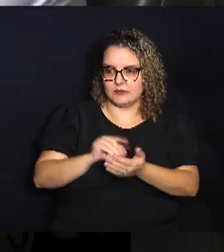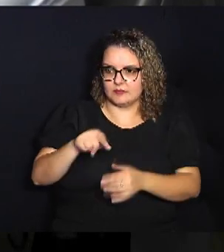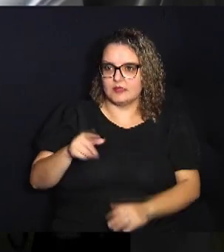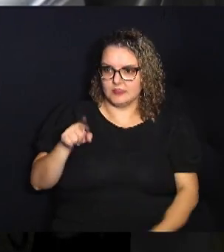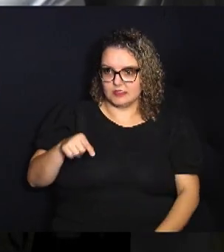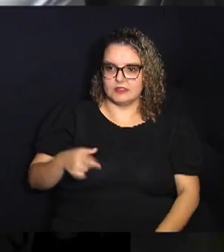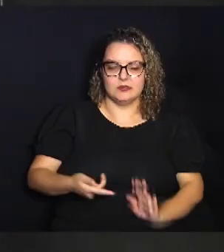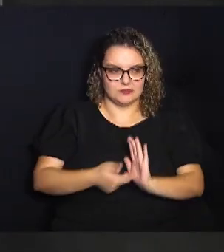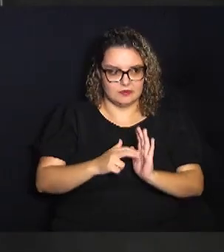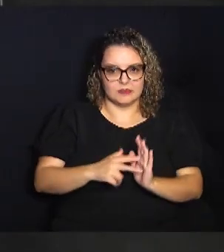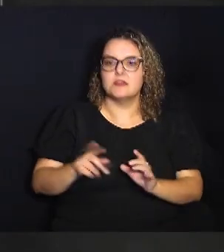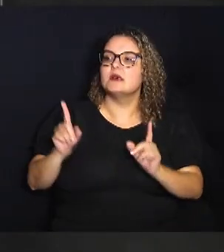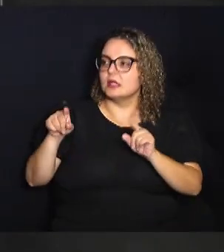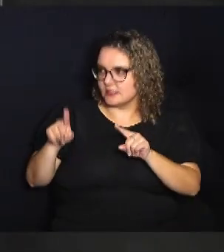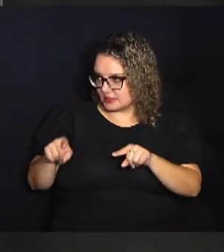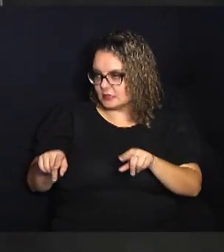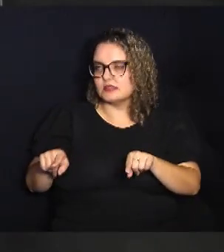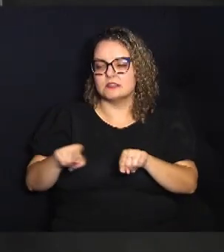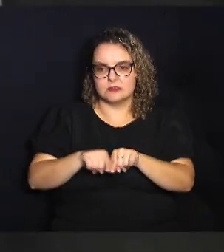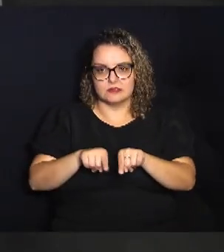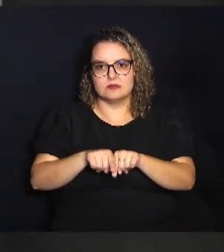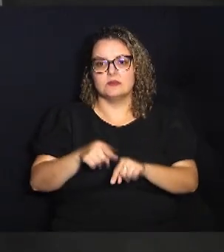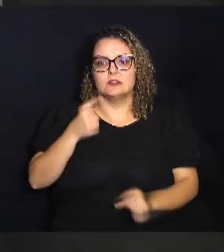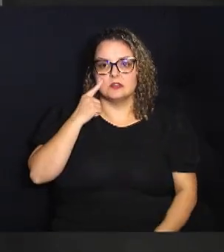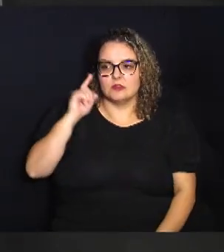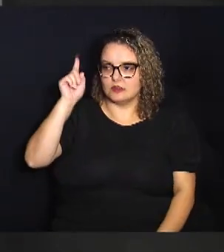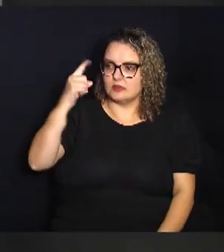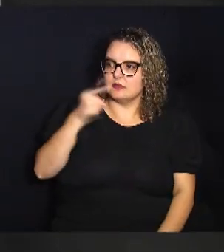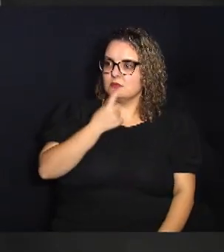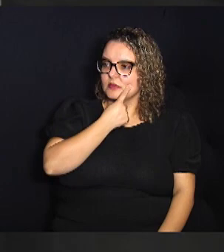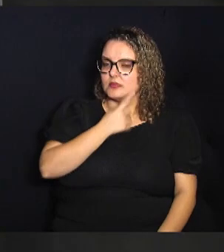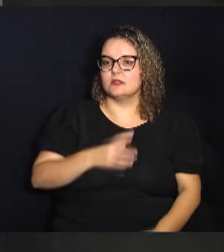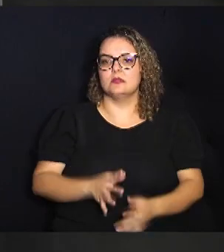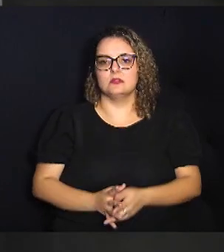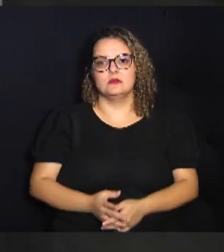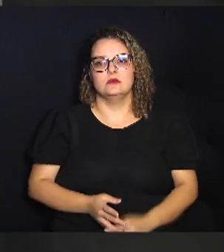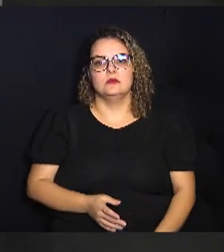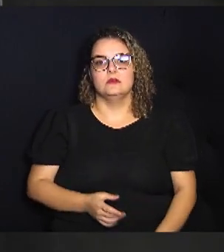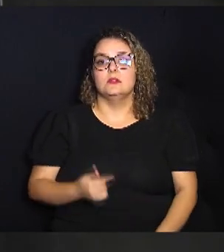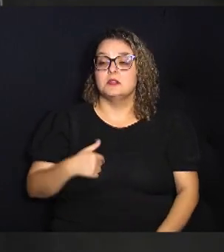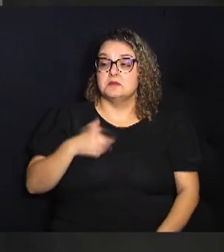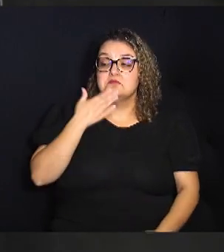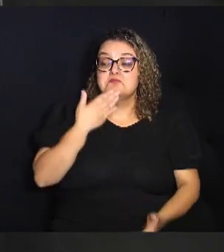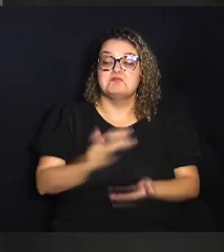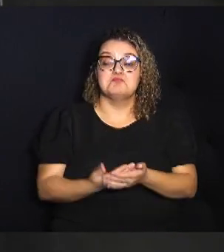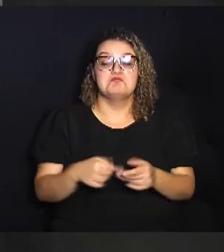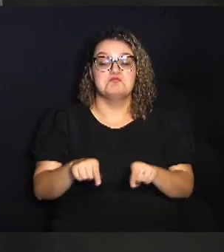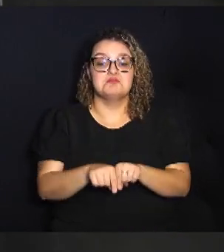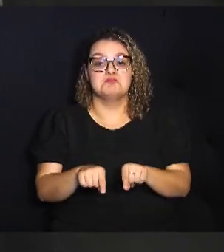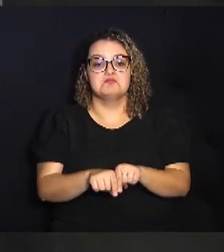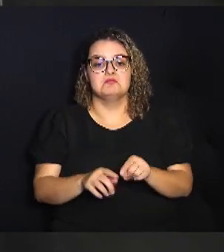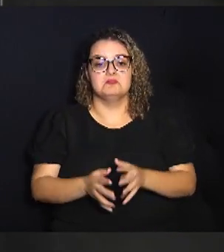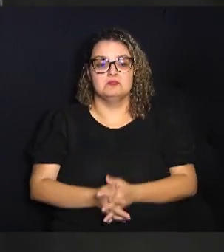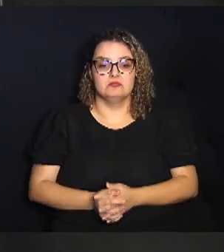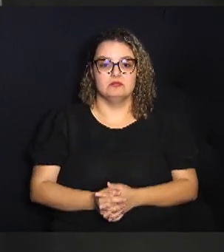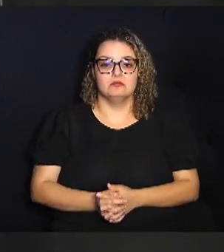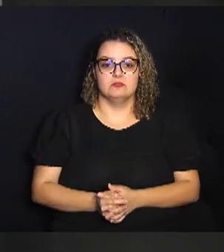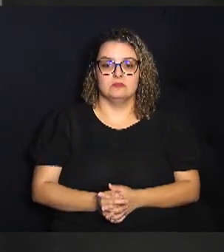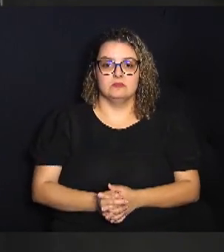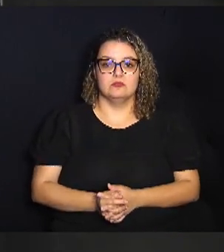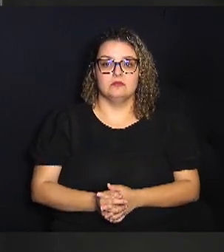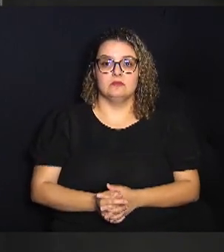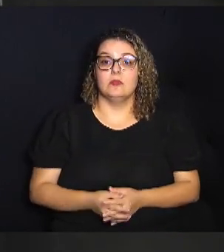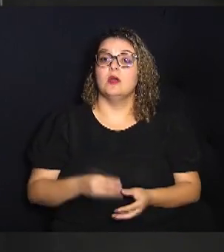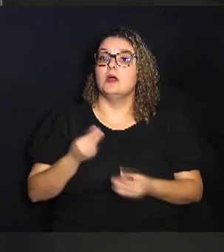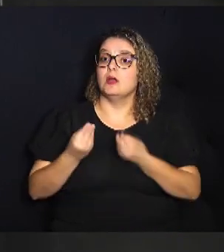Isso, é nesse sentido também. E olha, Miriam, eu que tem me surpreendido também, é como as pessoas têm